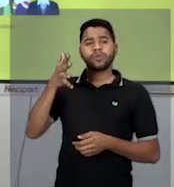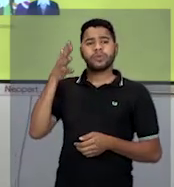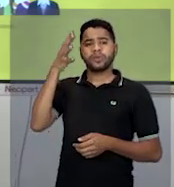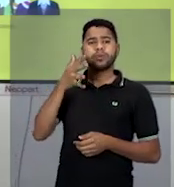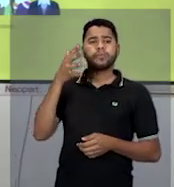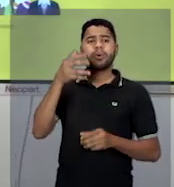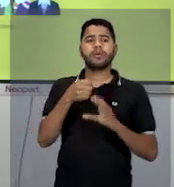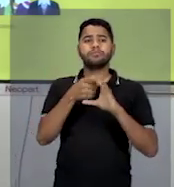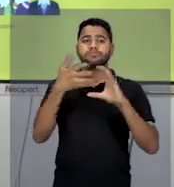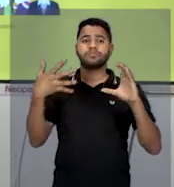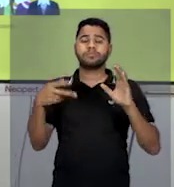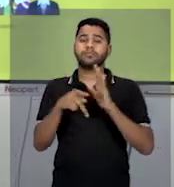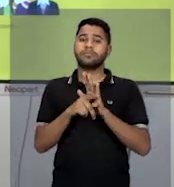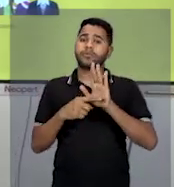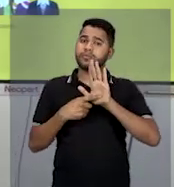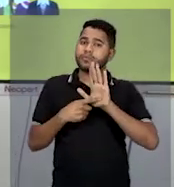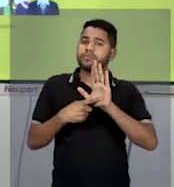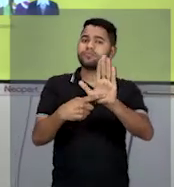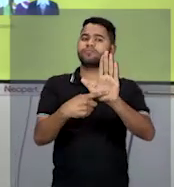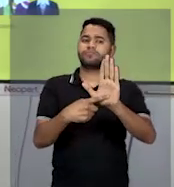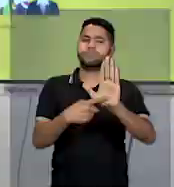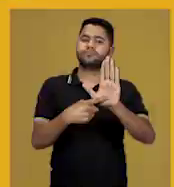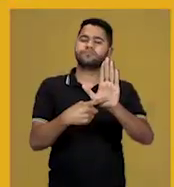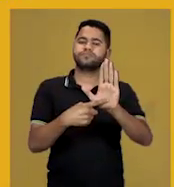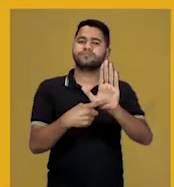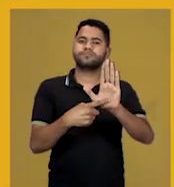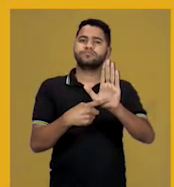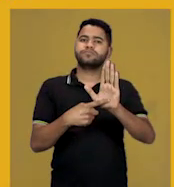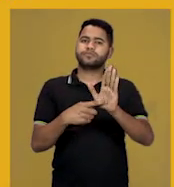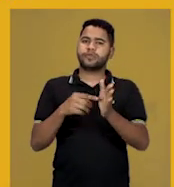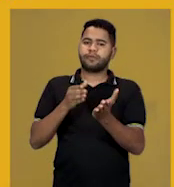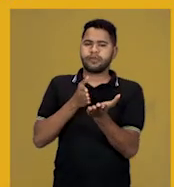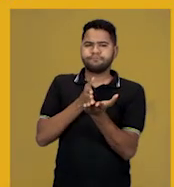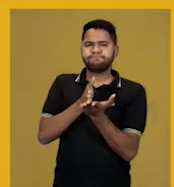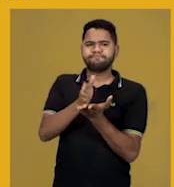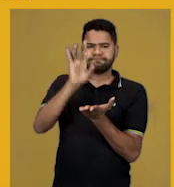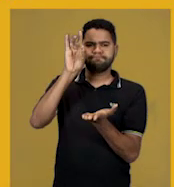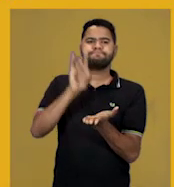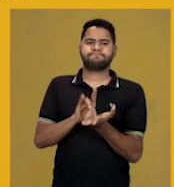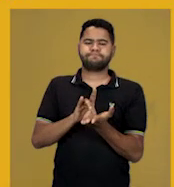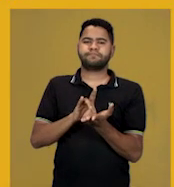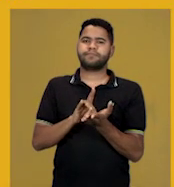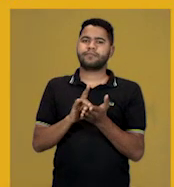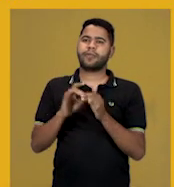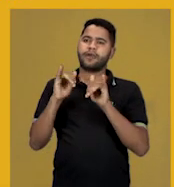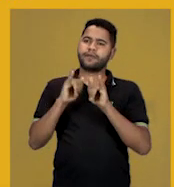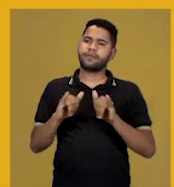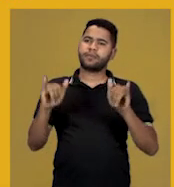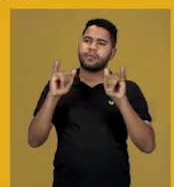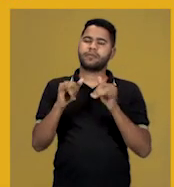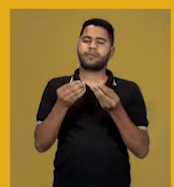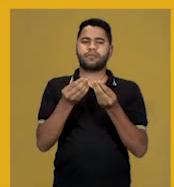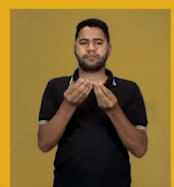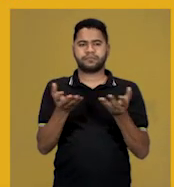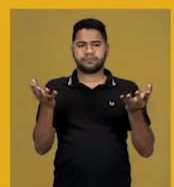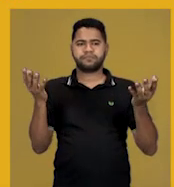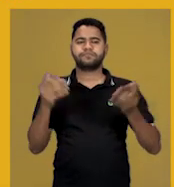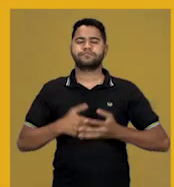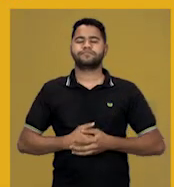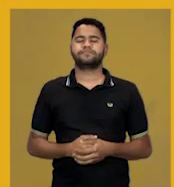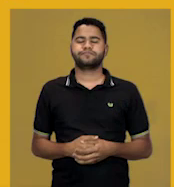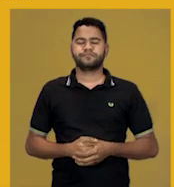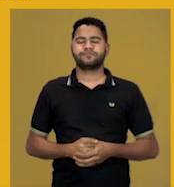esse caráter ilustrativo, ou seja, vai reforçar essas informações relatadas aí